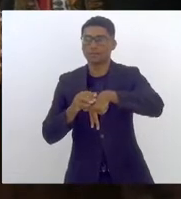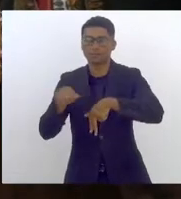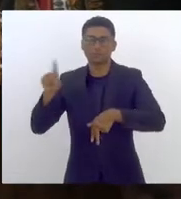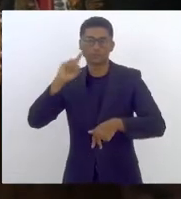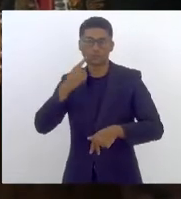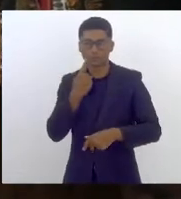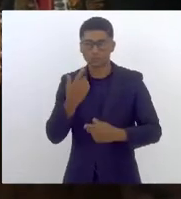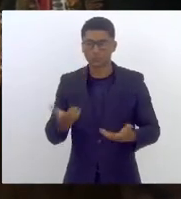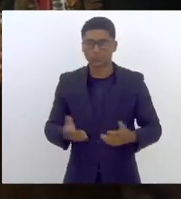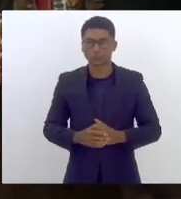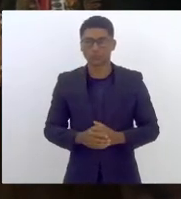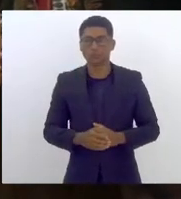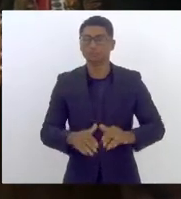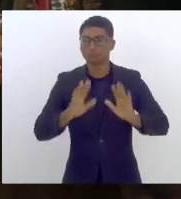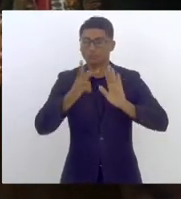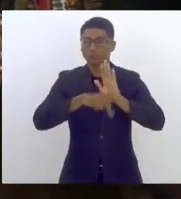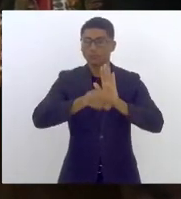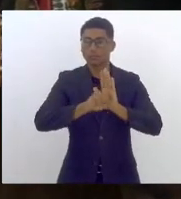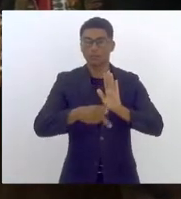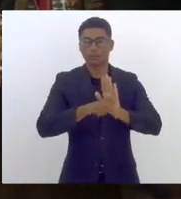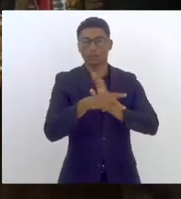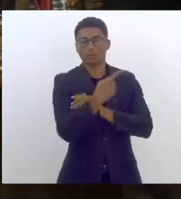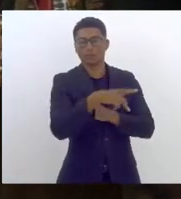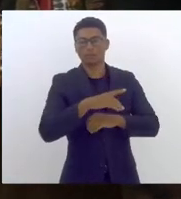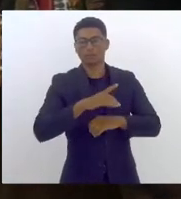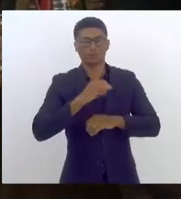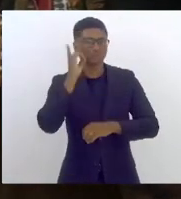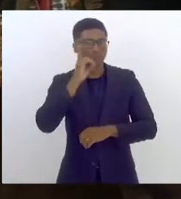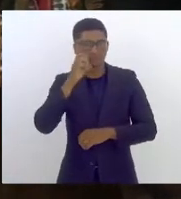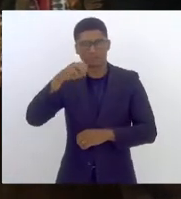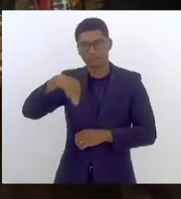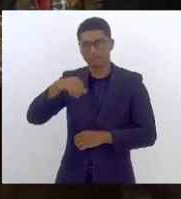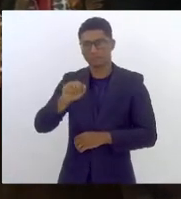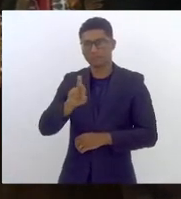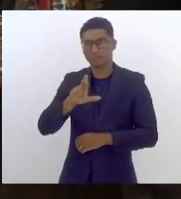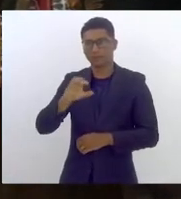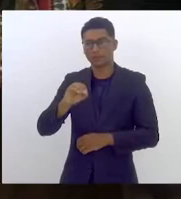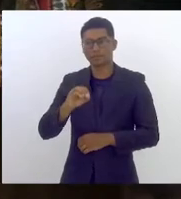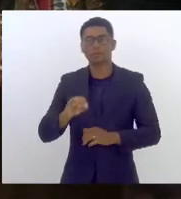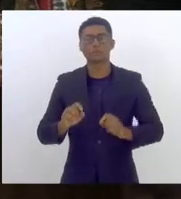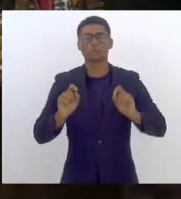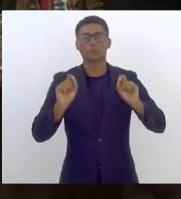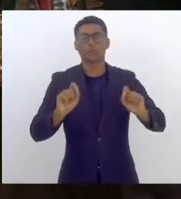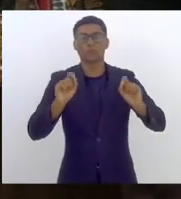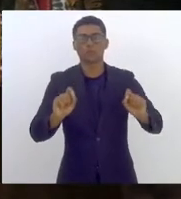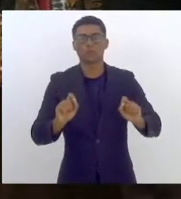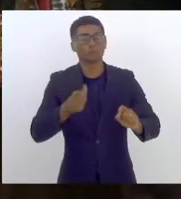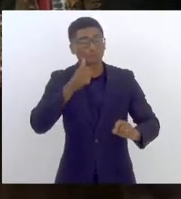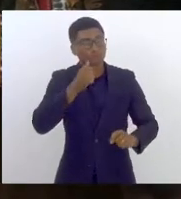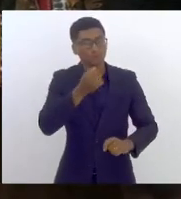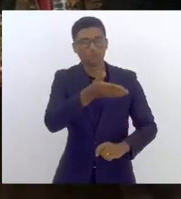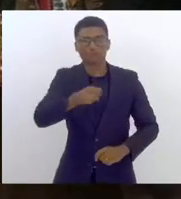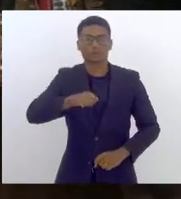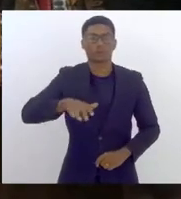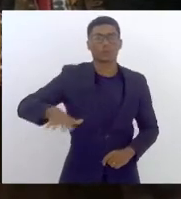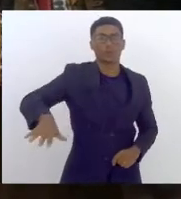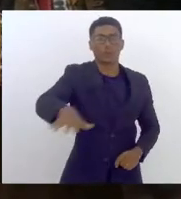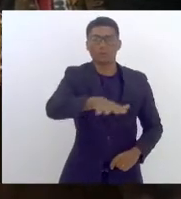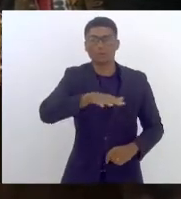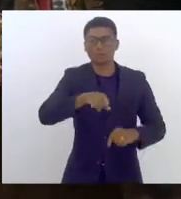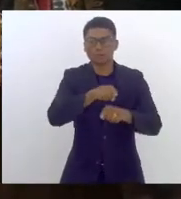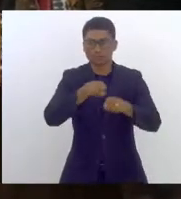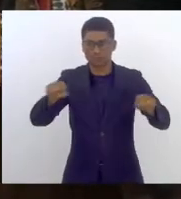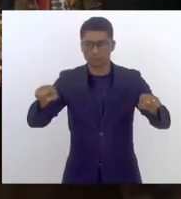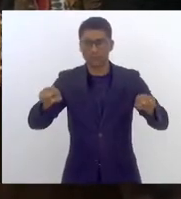mas esse projeto do mas canela ele ele garante as mulheres durante